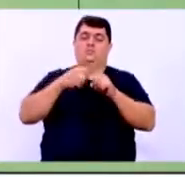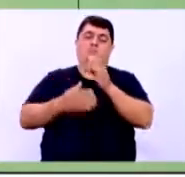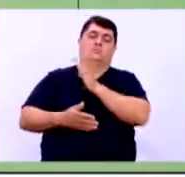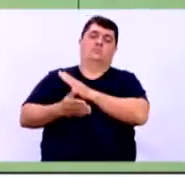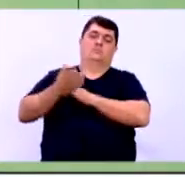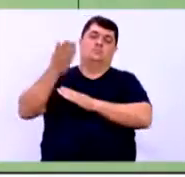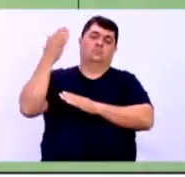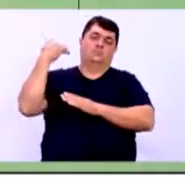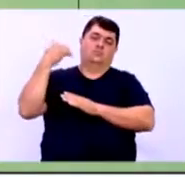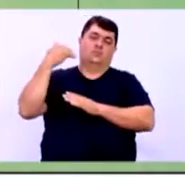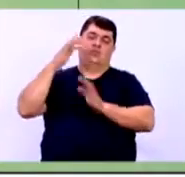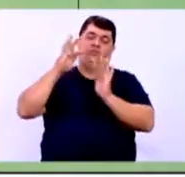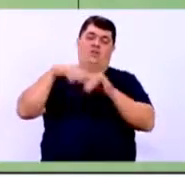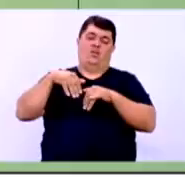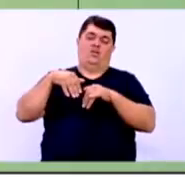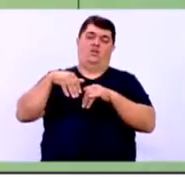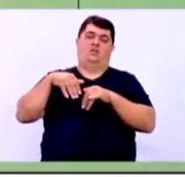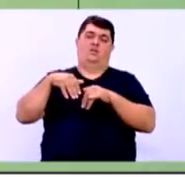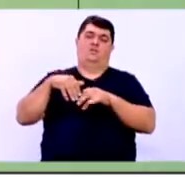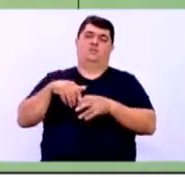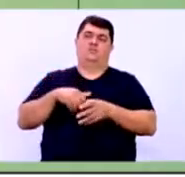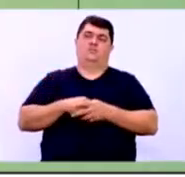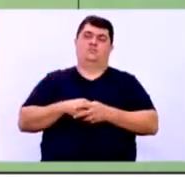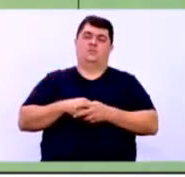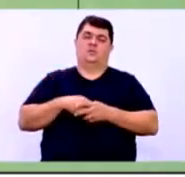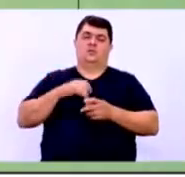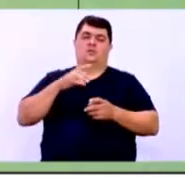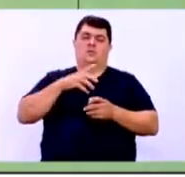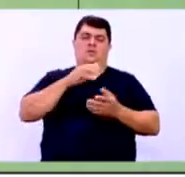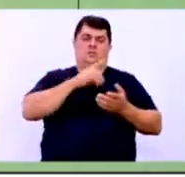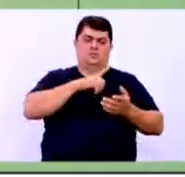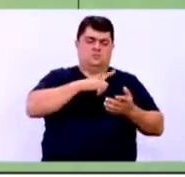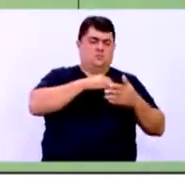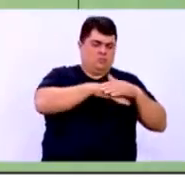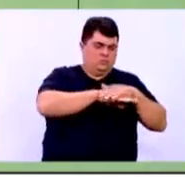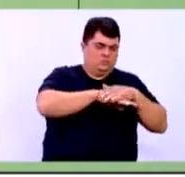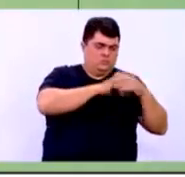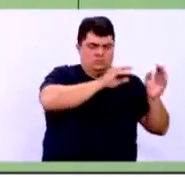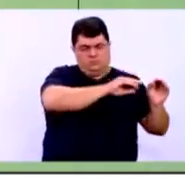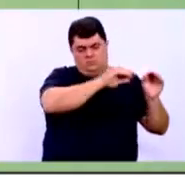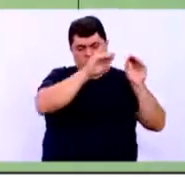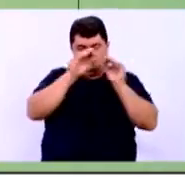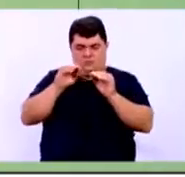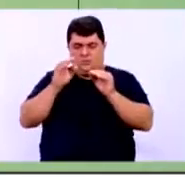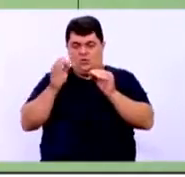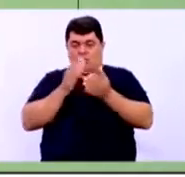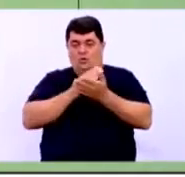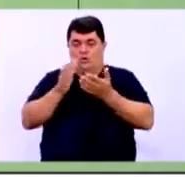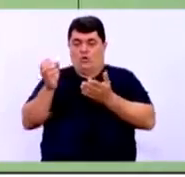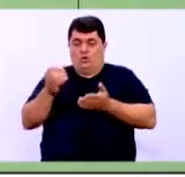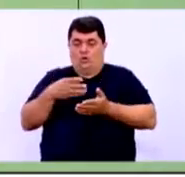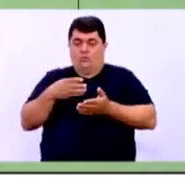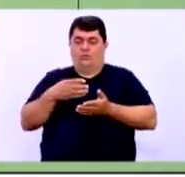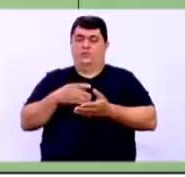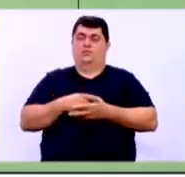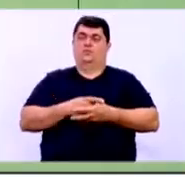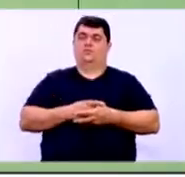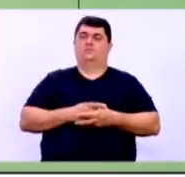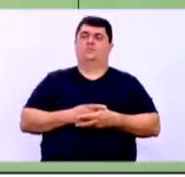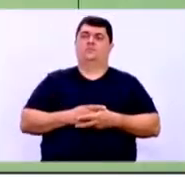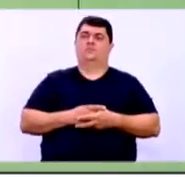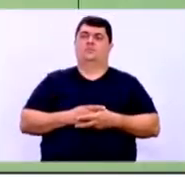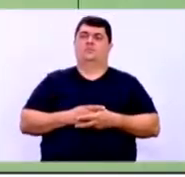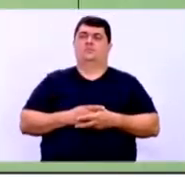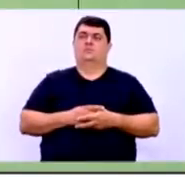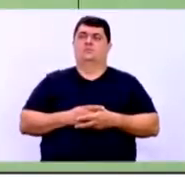saldo final do mês anterior. O que foi o estoque final do mês anterior, ele inicia aqui como saldo inicial.